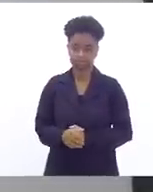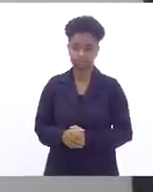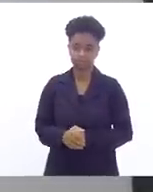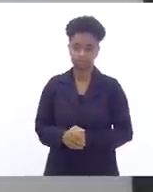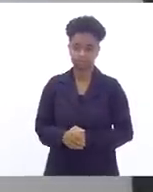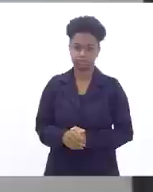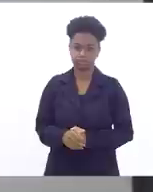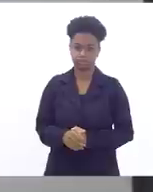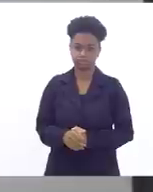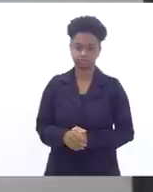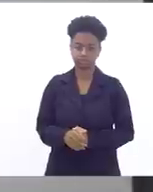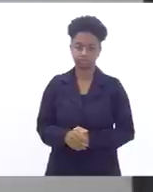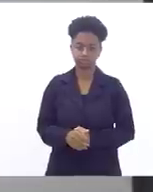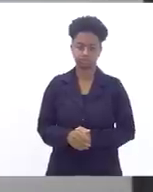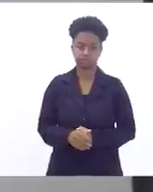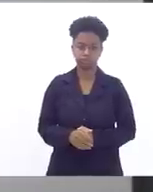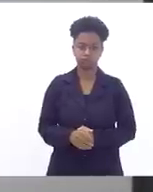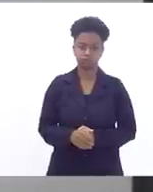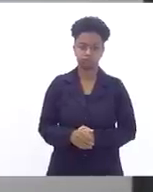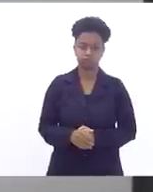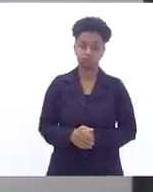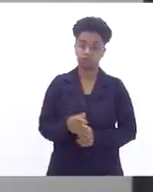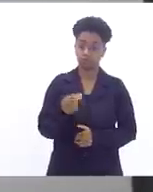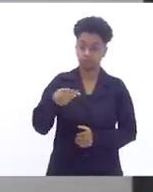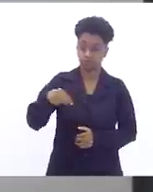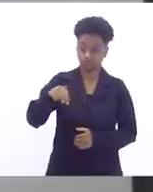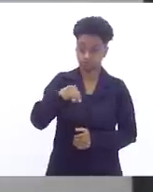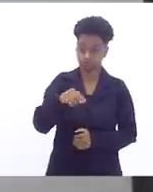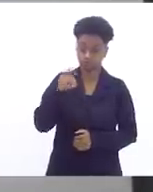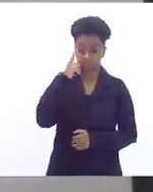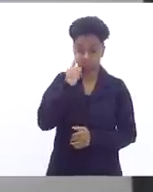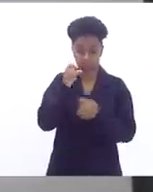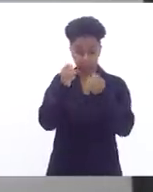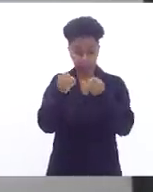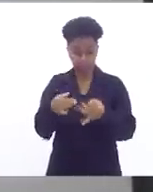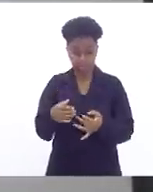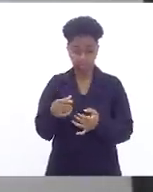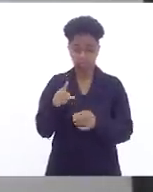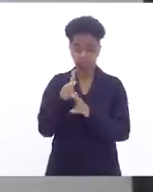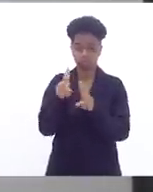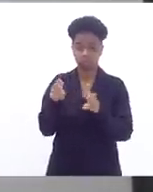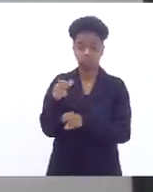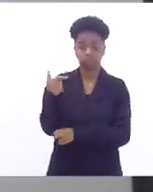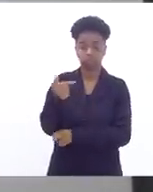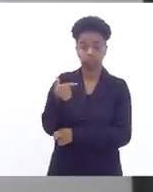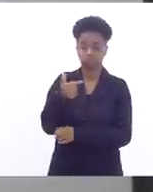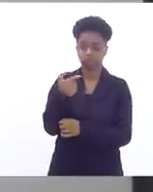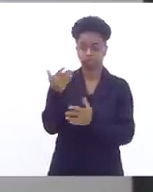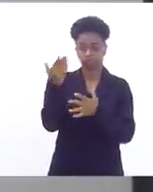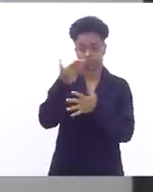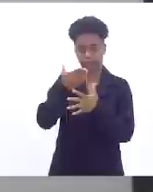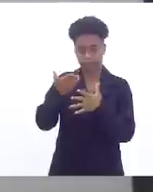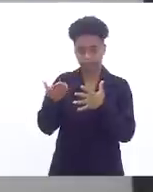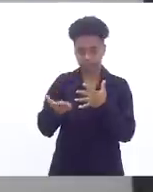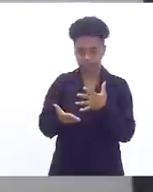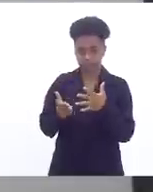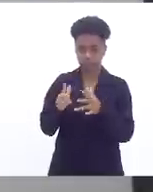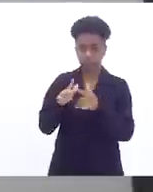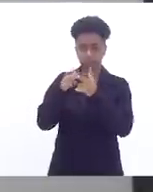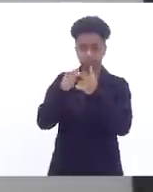se os senhores só com esclarecimento em relação a segunda parcela da atualização